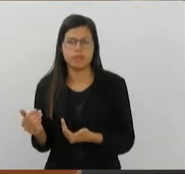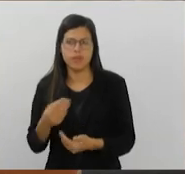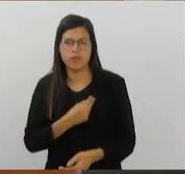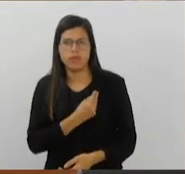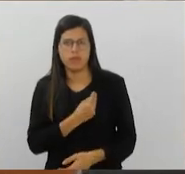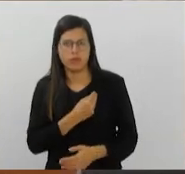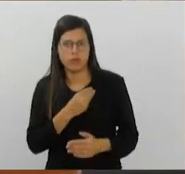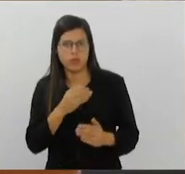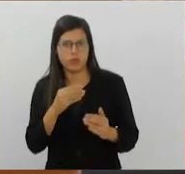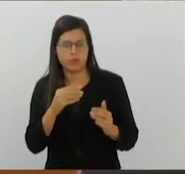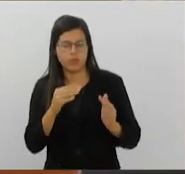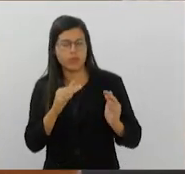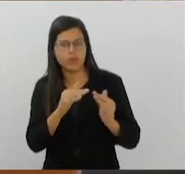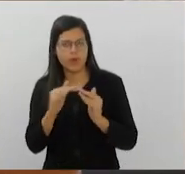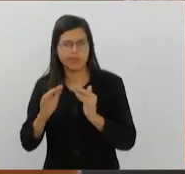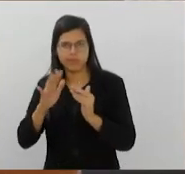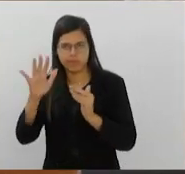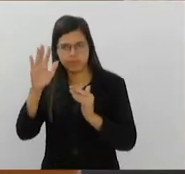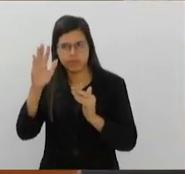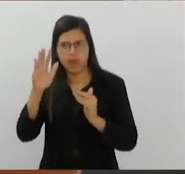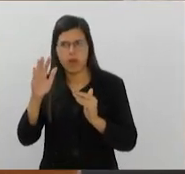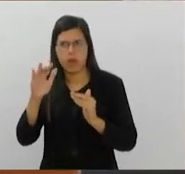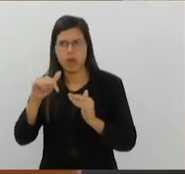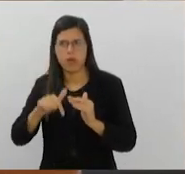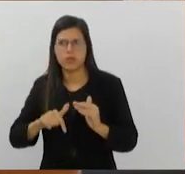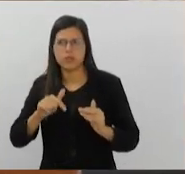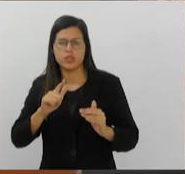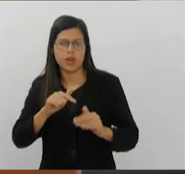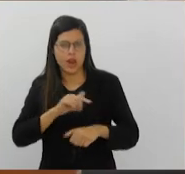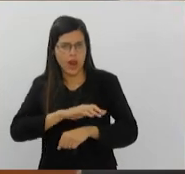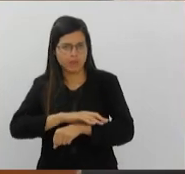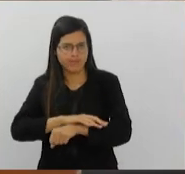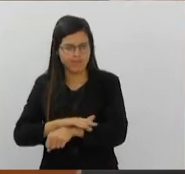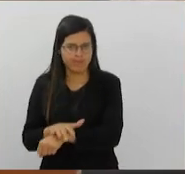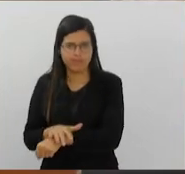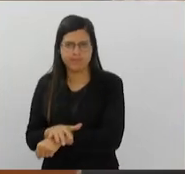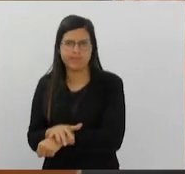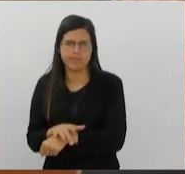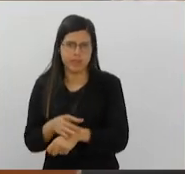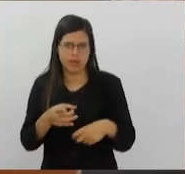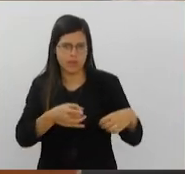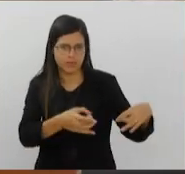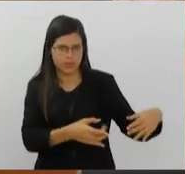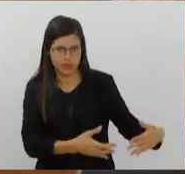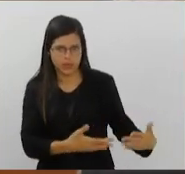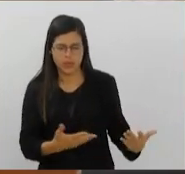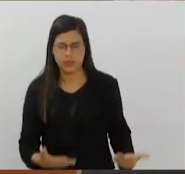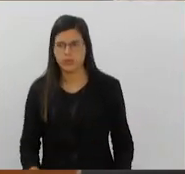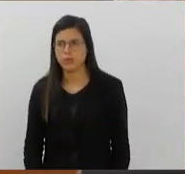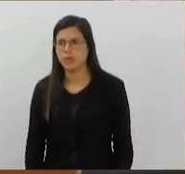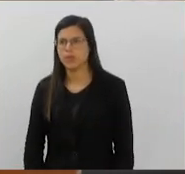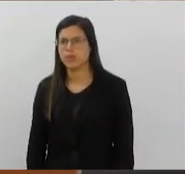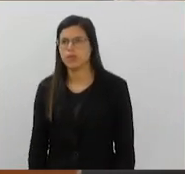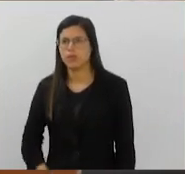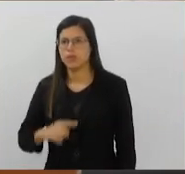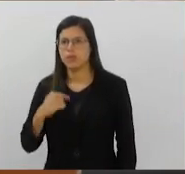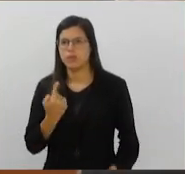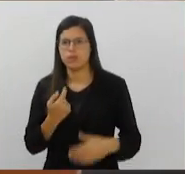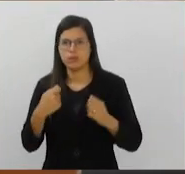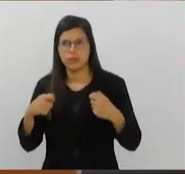locais periféricos, onde são racializados e marginalizados. E a gente